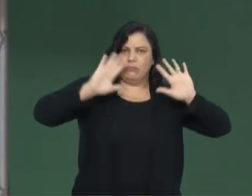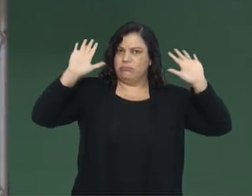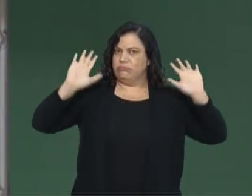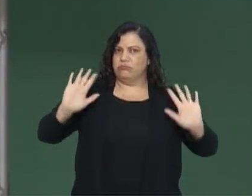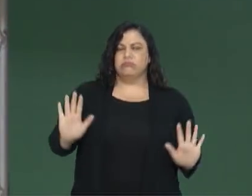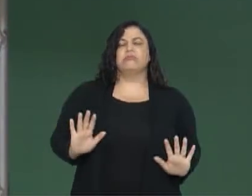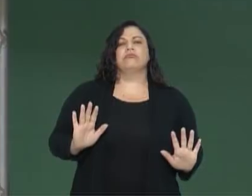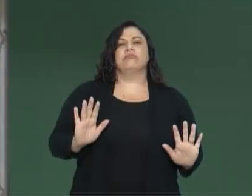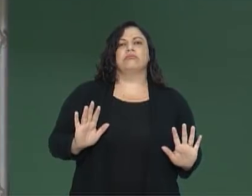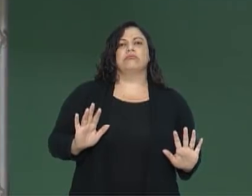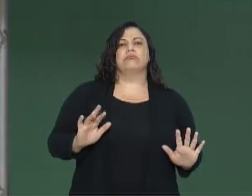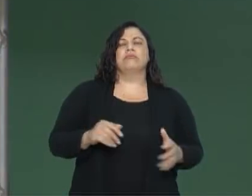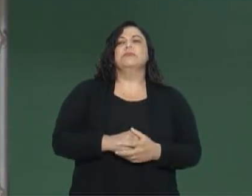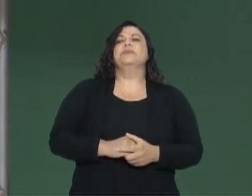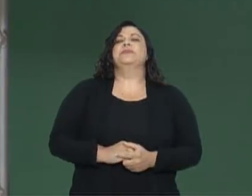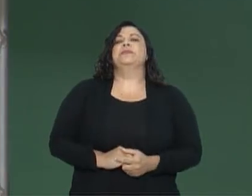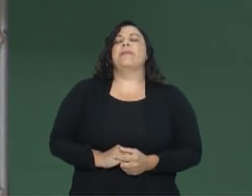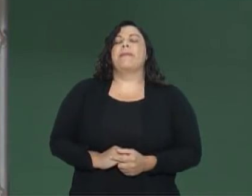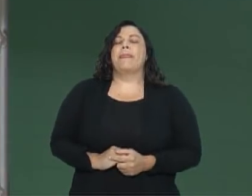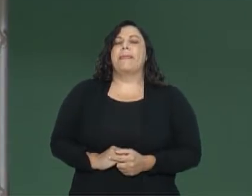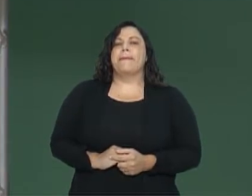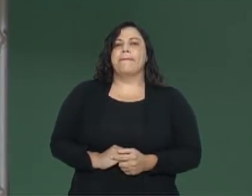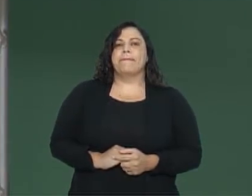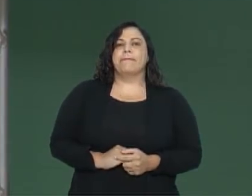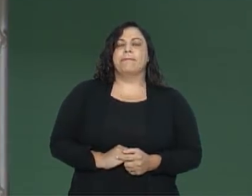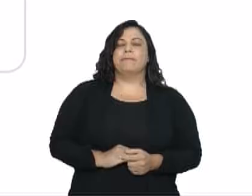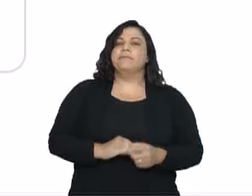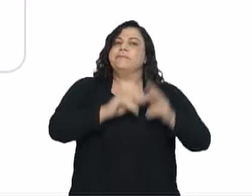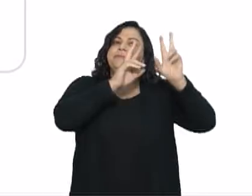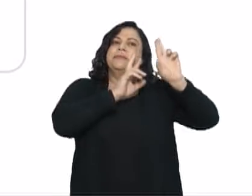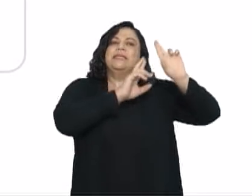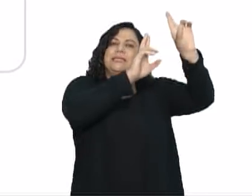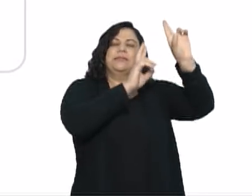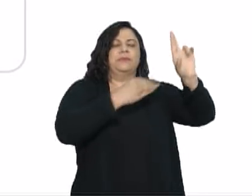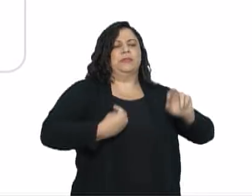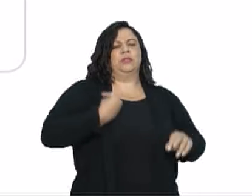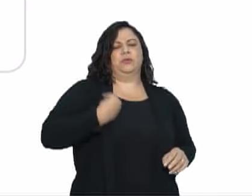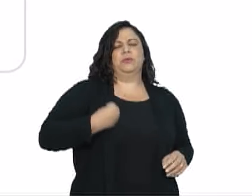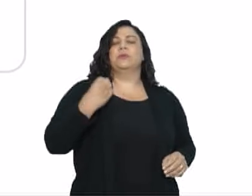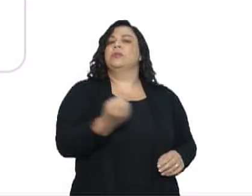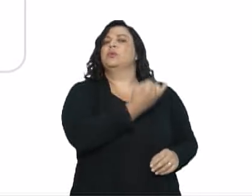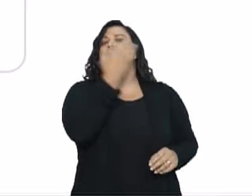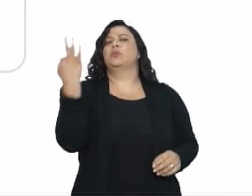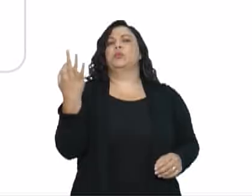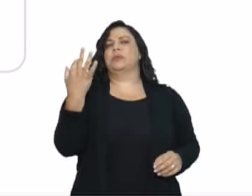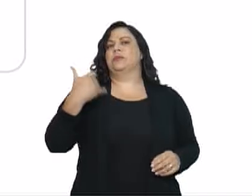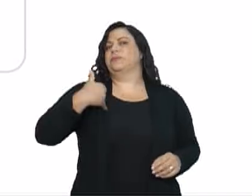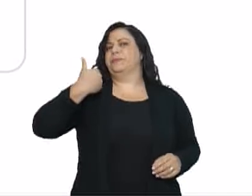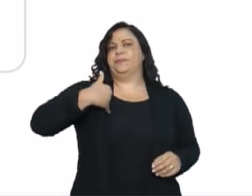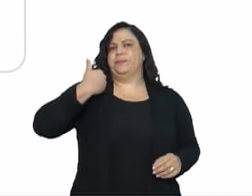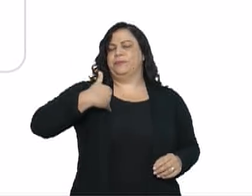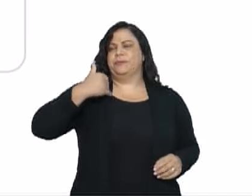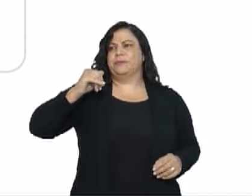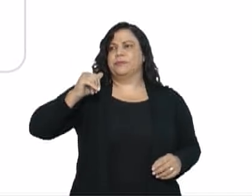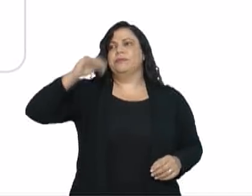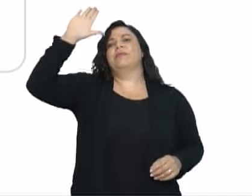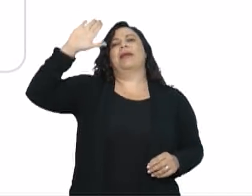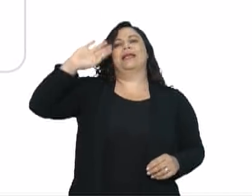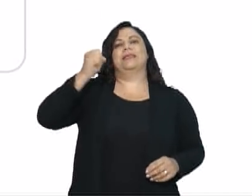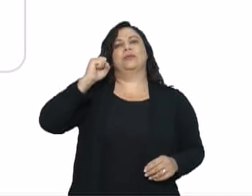várias situações. Então, esse é o critério. E daí, esperança de vida, quantas pessoas vivem, né? Se você passa dos 80